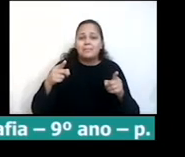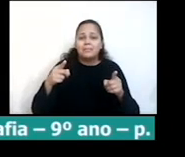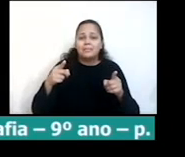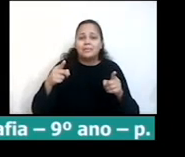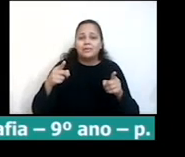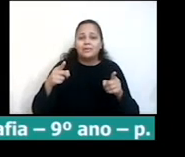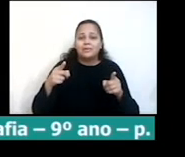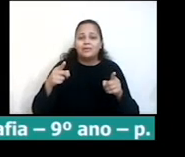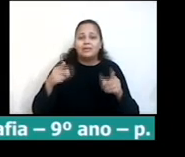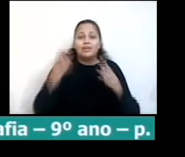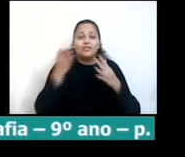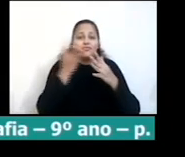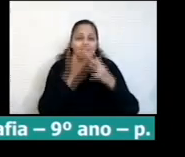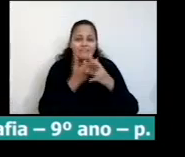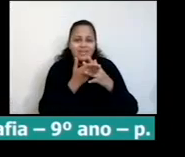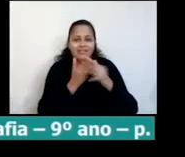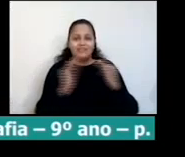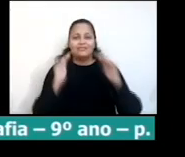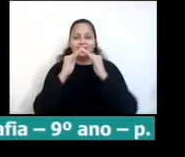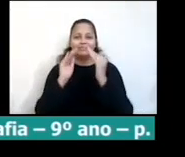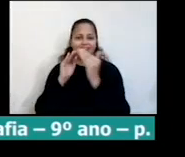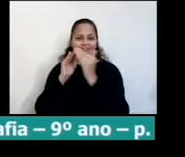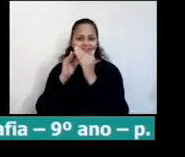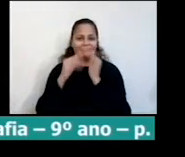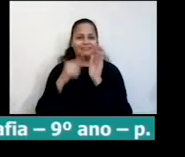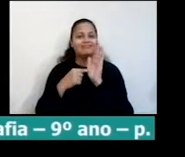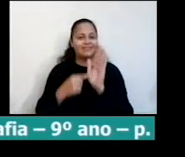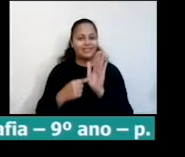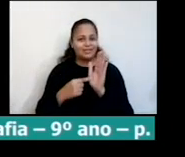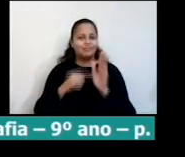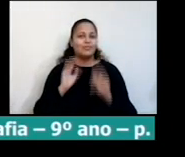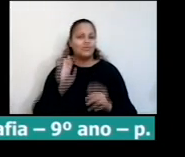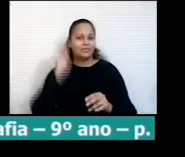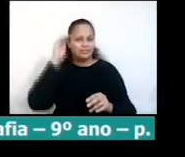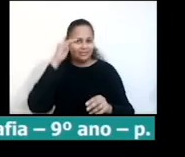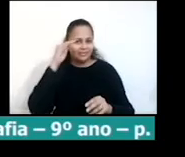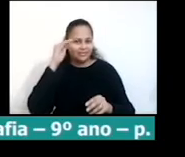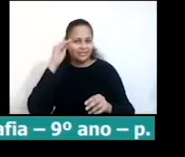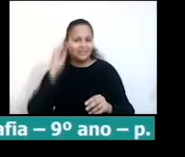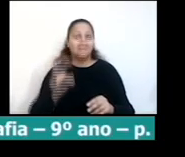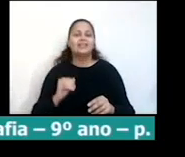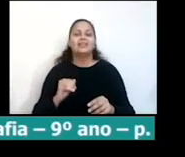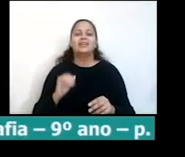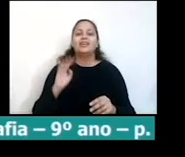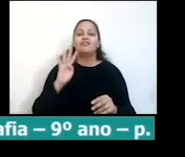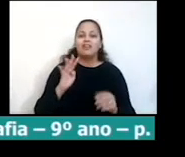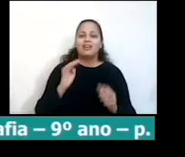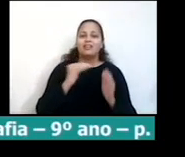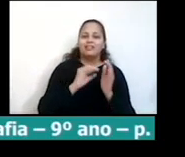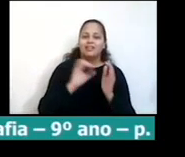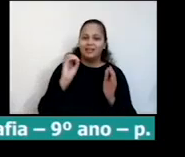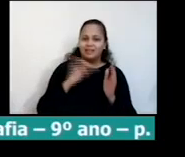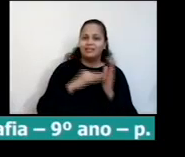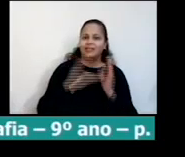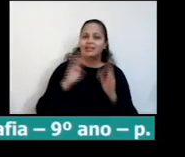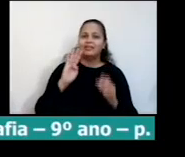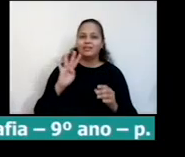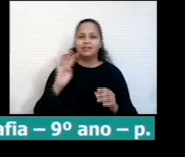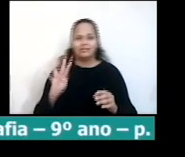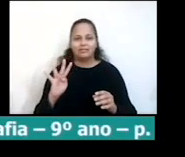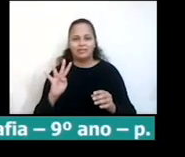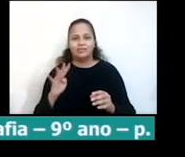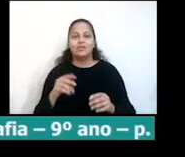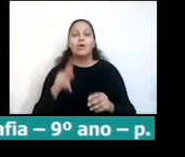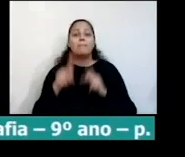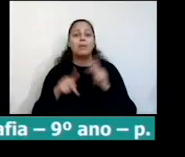aí? A gente vê mais ali no meio da pirâmide, que indica os adultos, né, ali de 35 a 39, 40 a 44, e na base também. Então indica aí